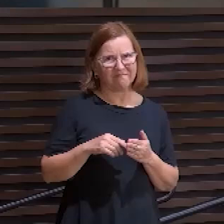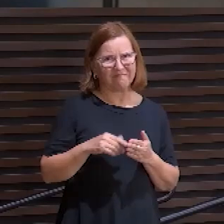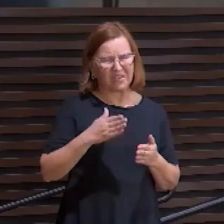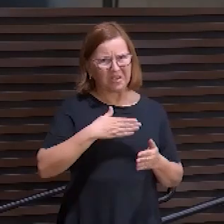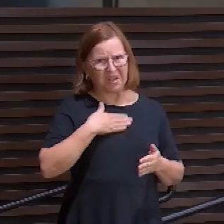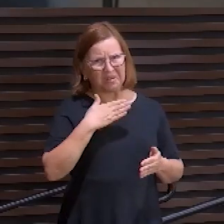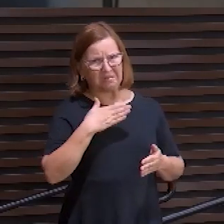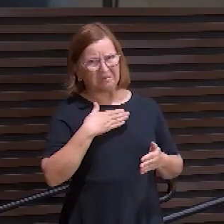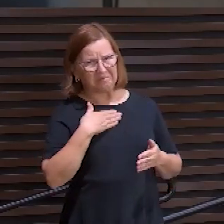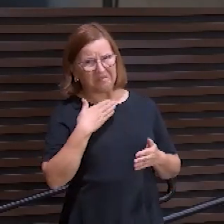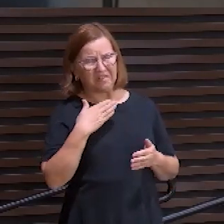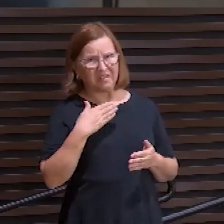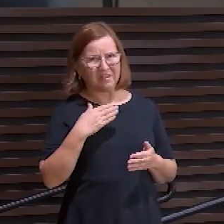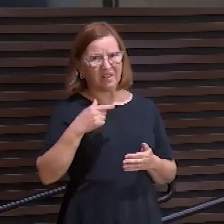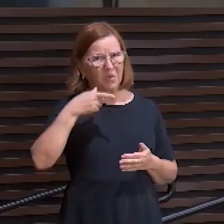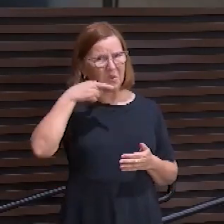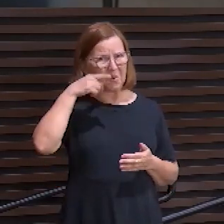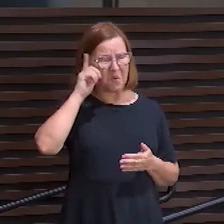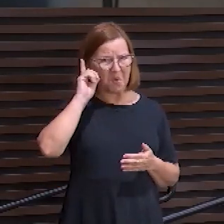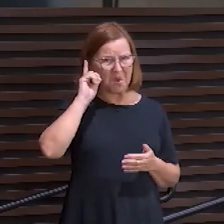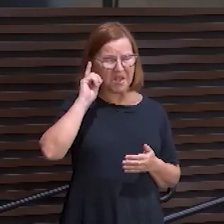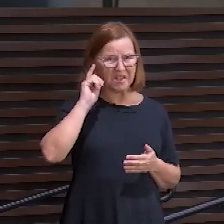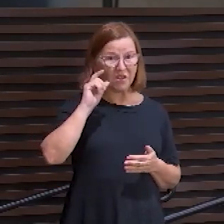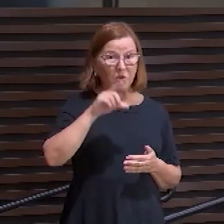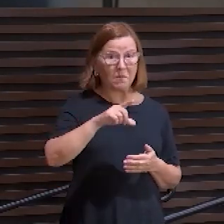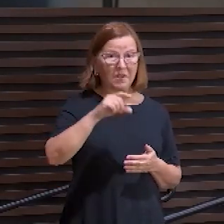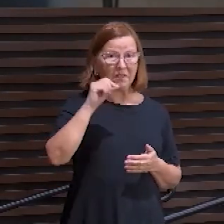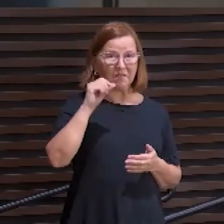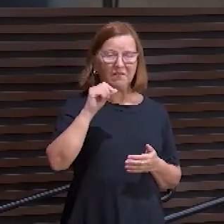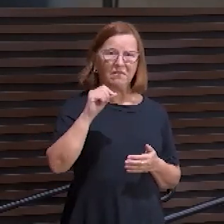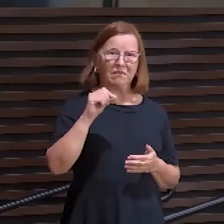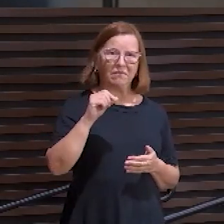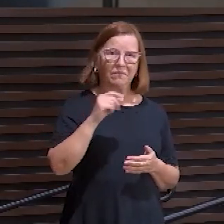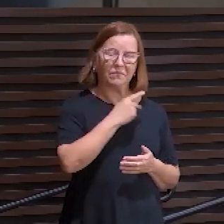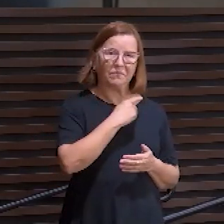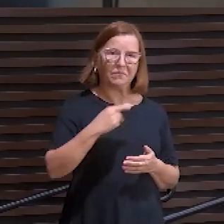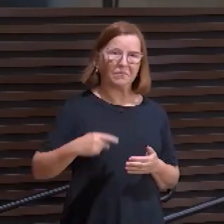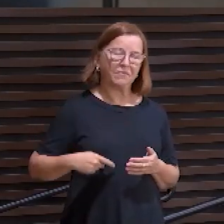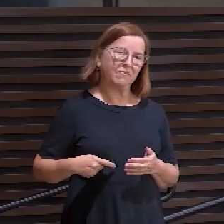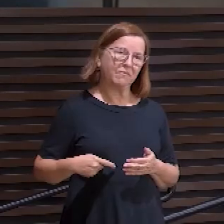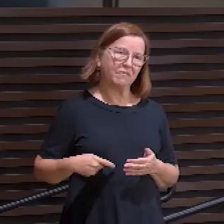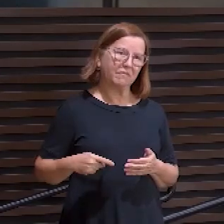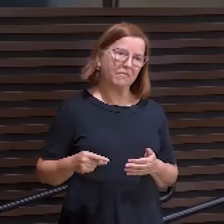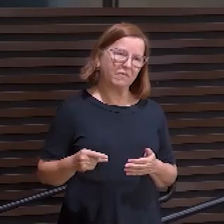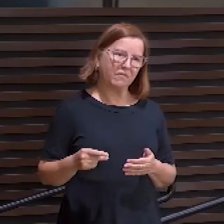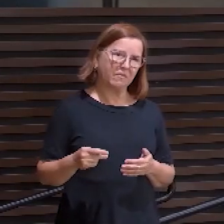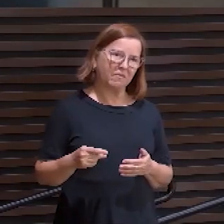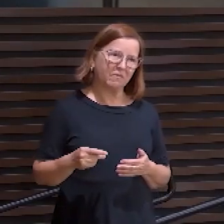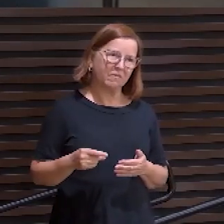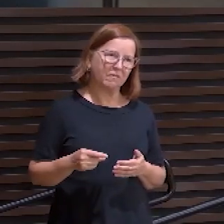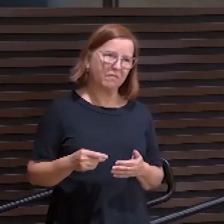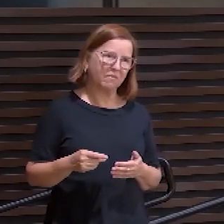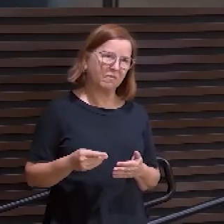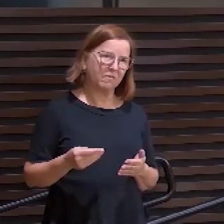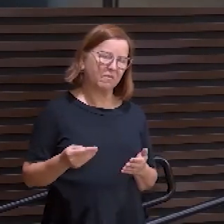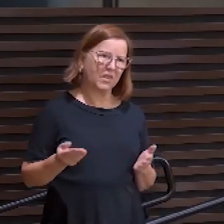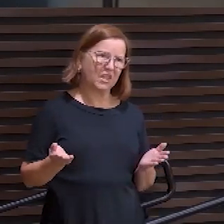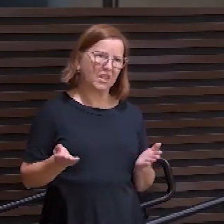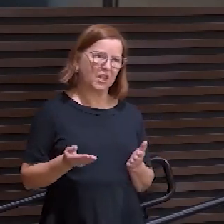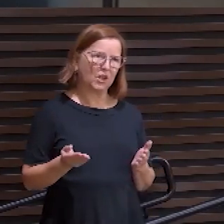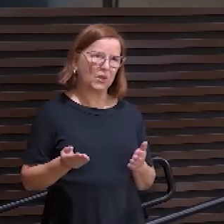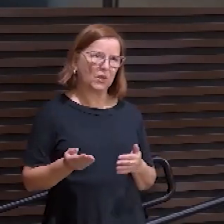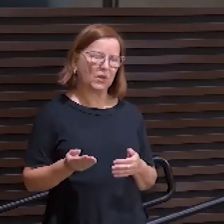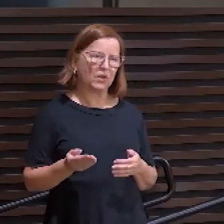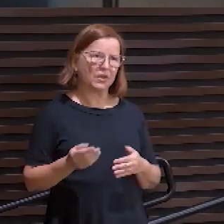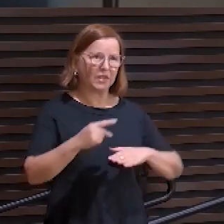pífia pelo atual presidente de que o dia de hoje, domingo, o dia da Páscoa, a